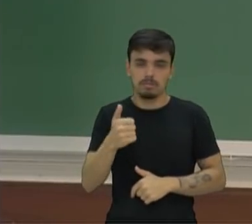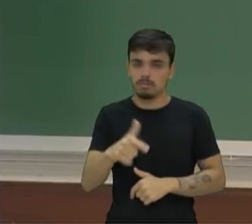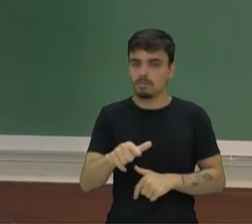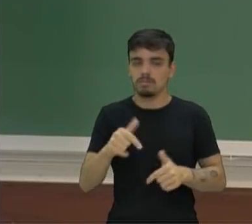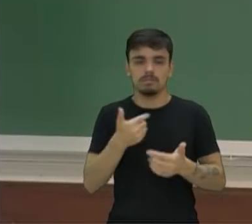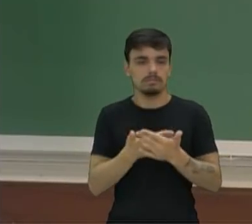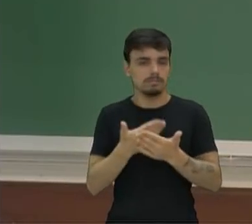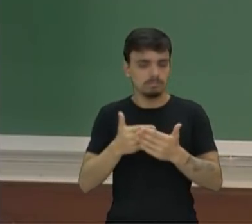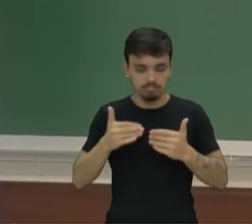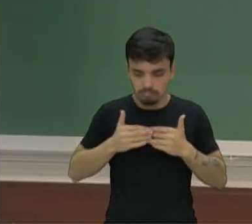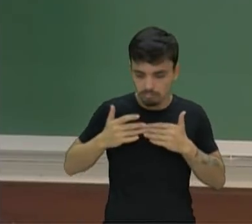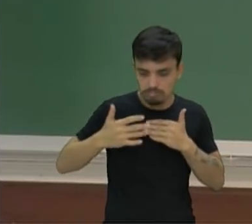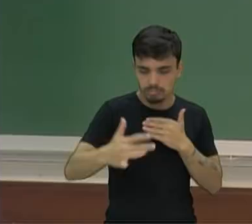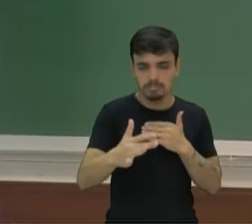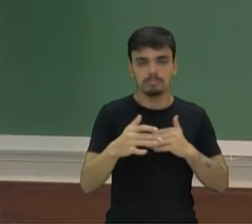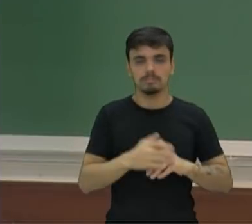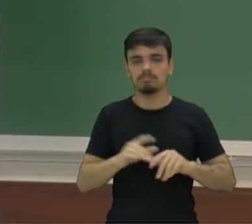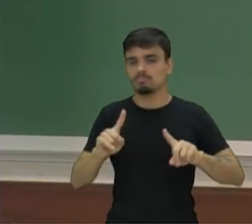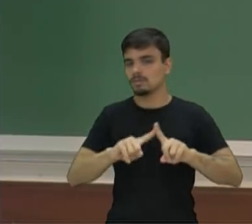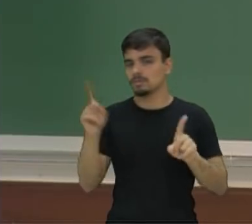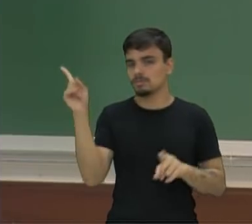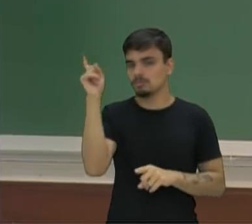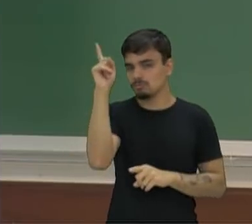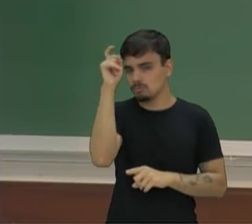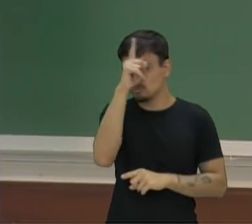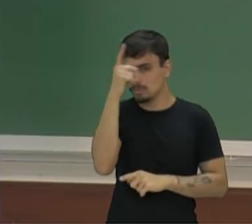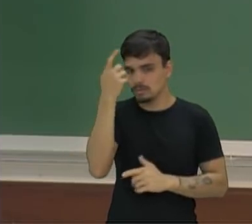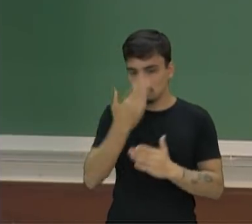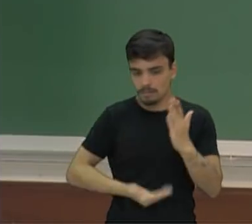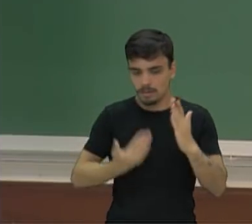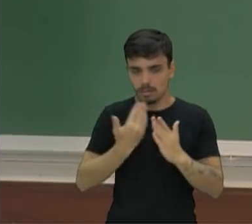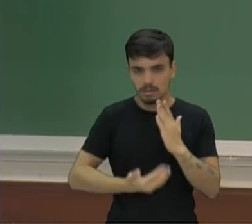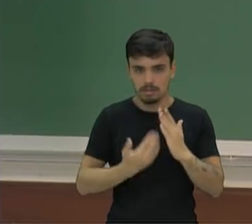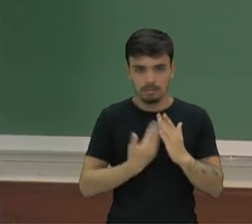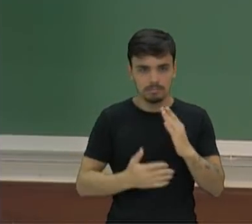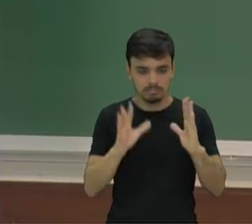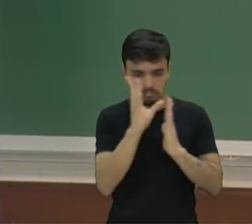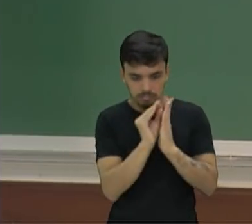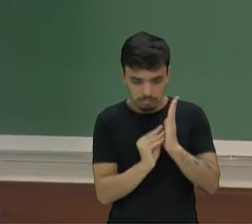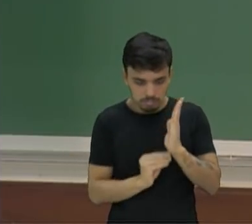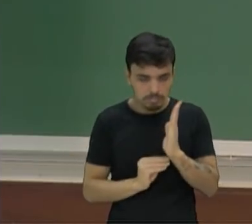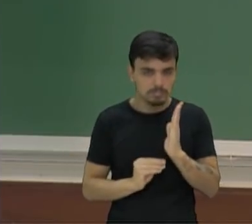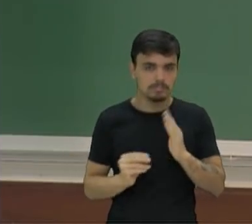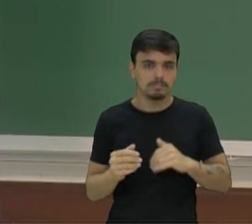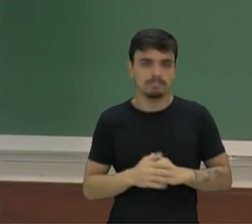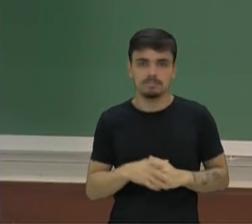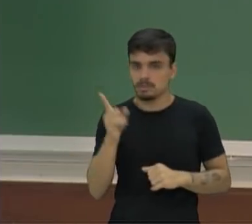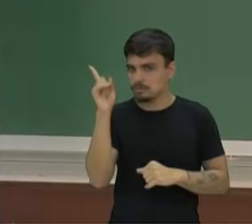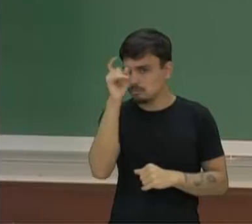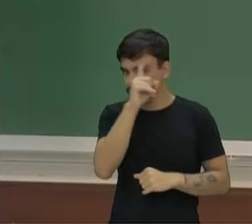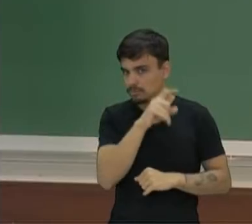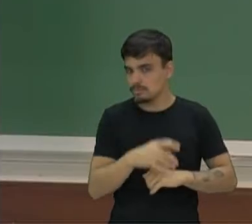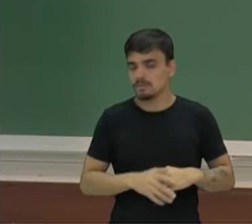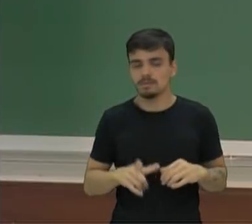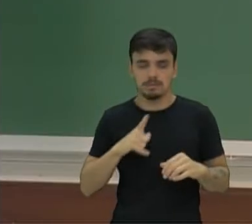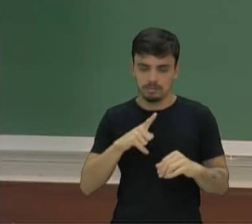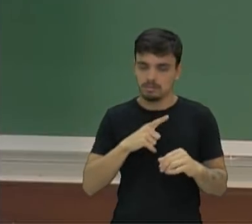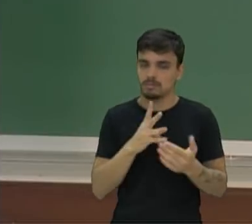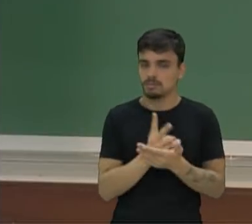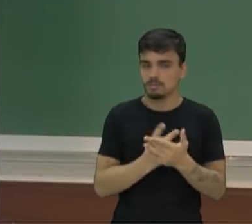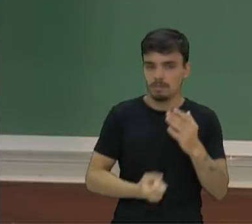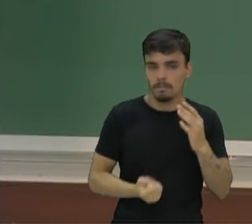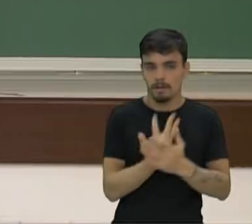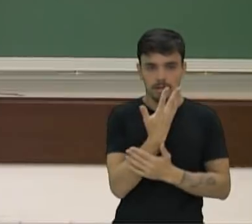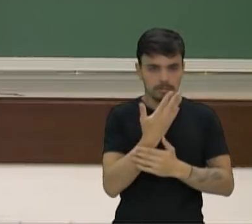ainda... impossível, como a gente chama o termo, esgotar um conteúdo, né? É impossível, sempre se aparecem, e essa